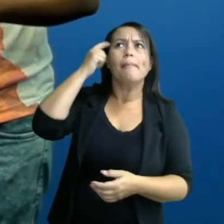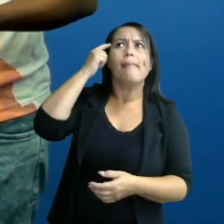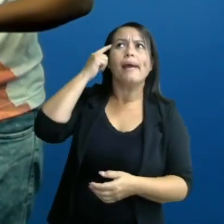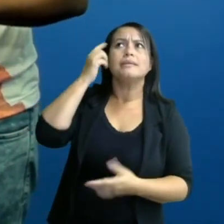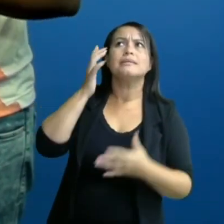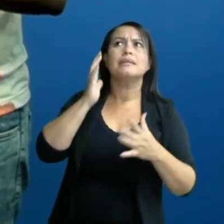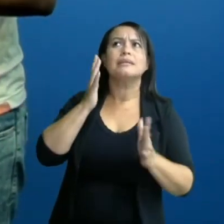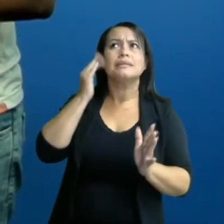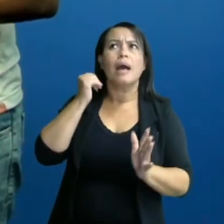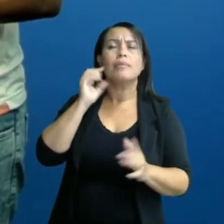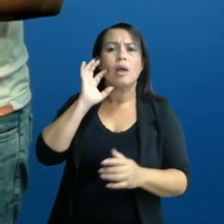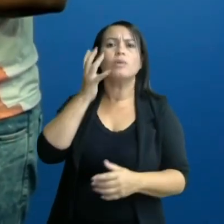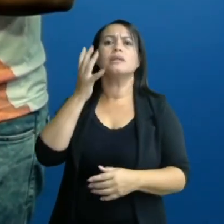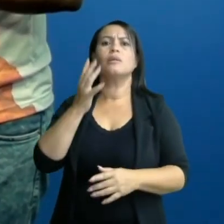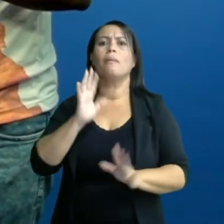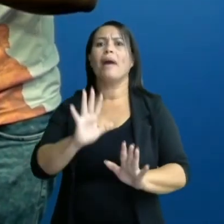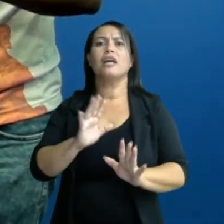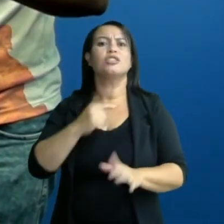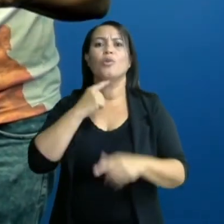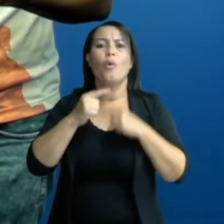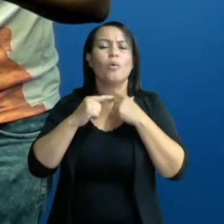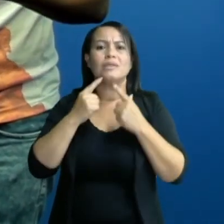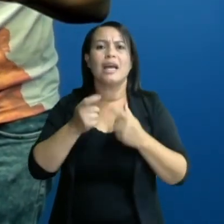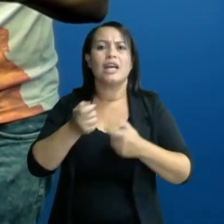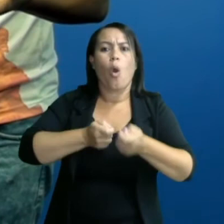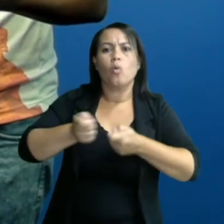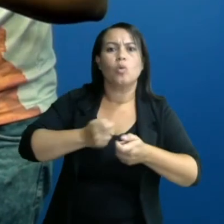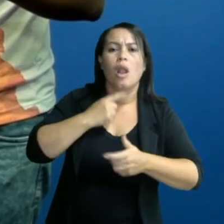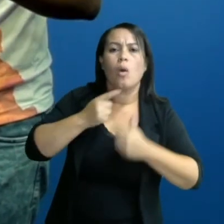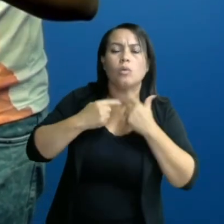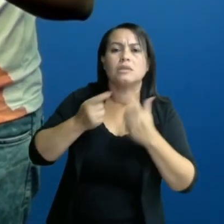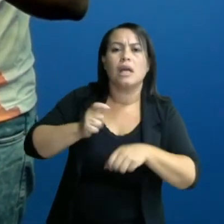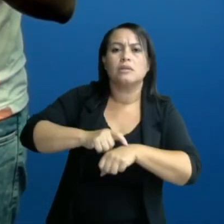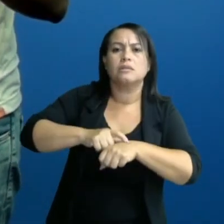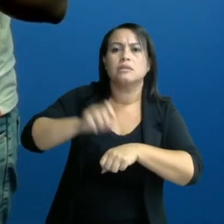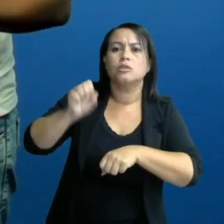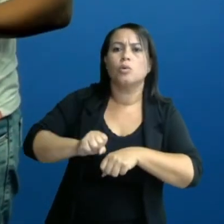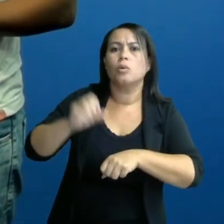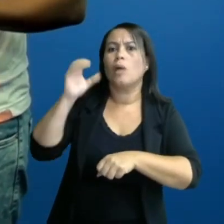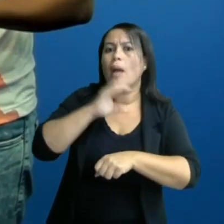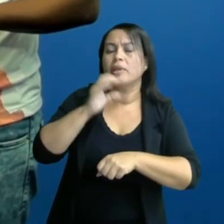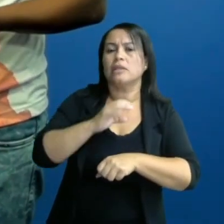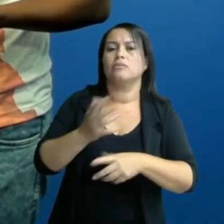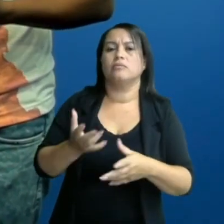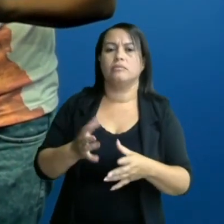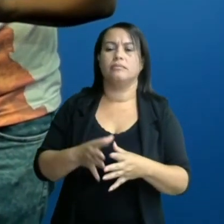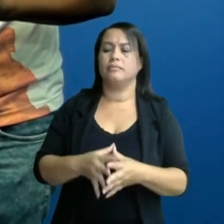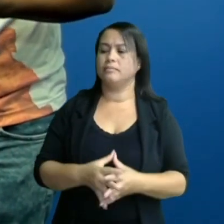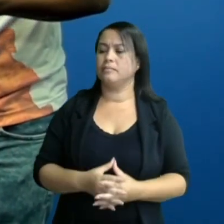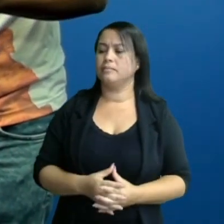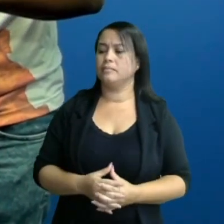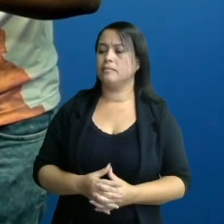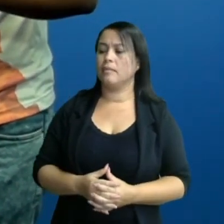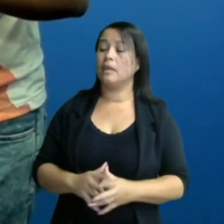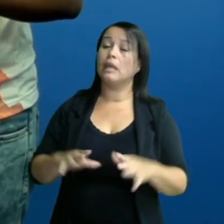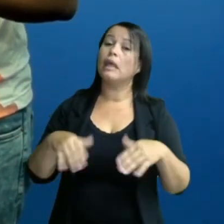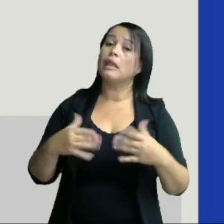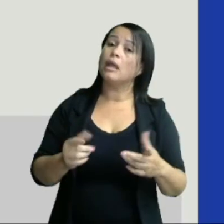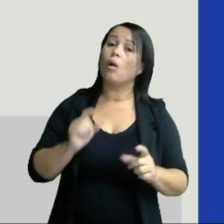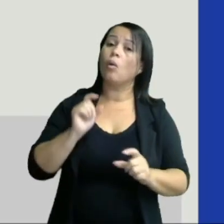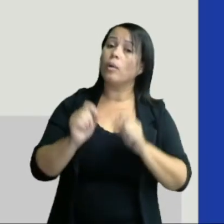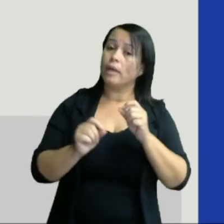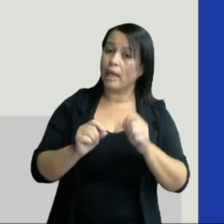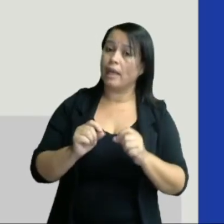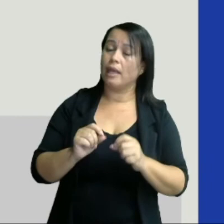não tem controle do que está acontecendo durante aquele minuto, durante aqueles segundos em que ela está em convulsão. Então, em uma